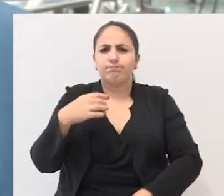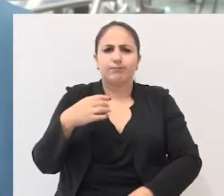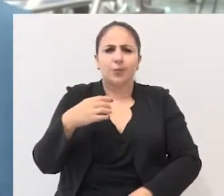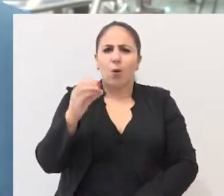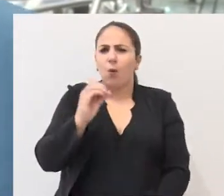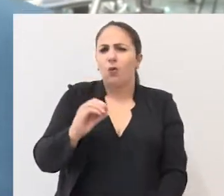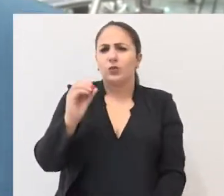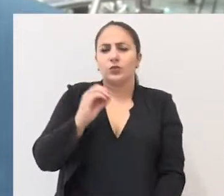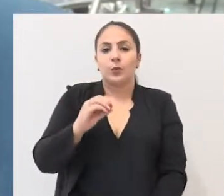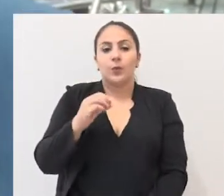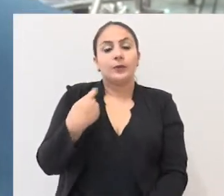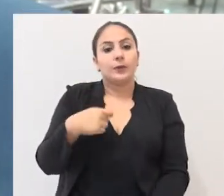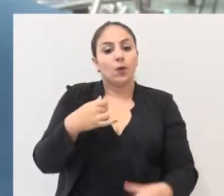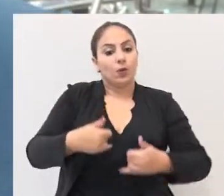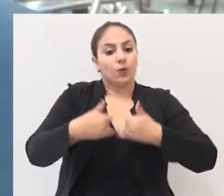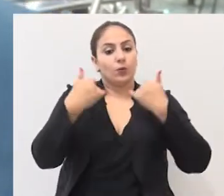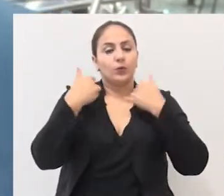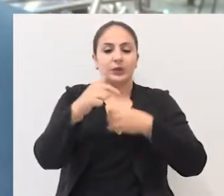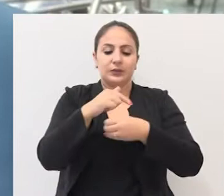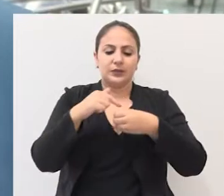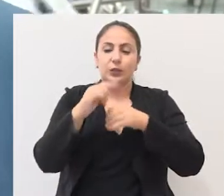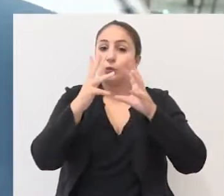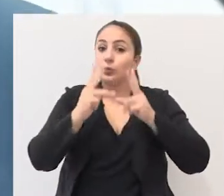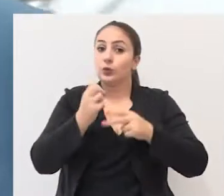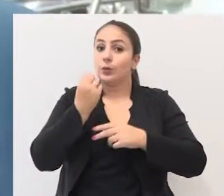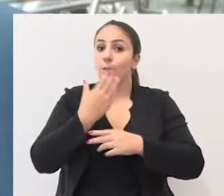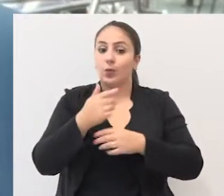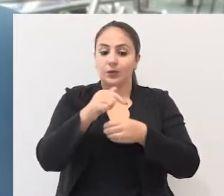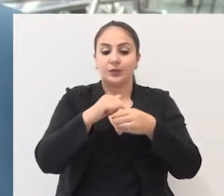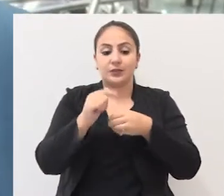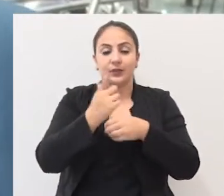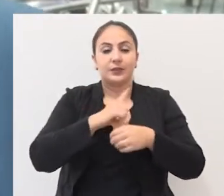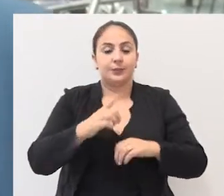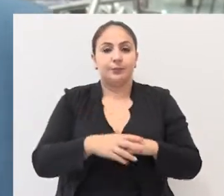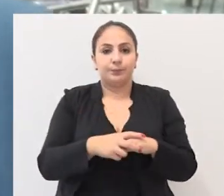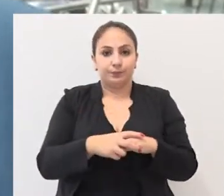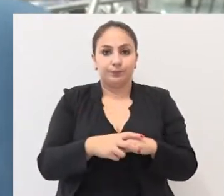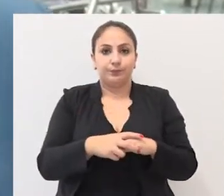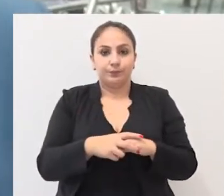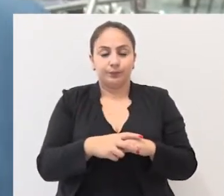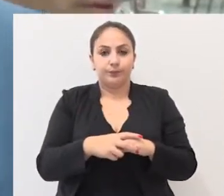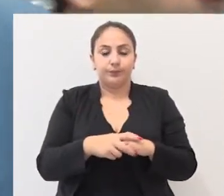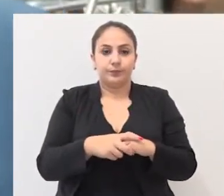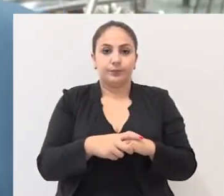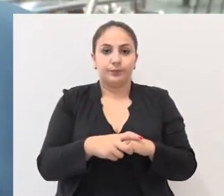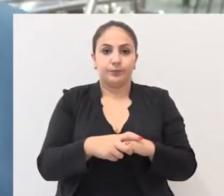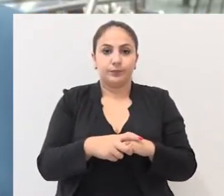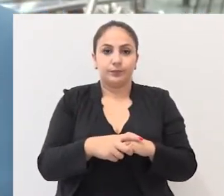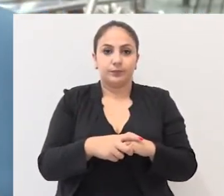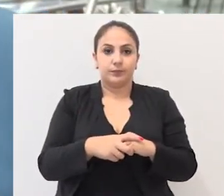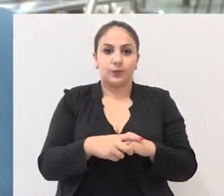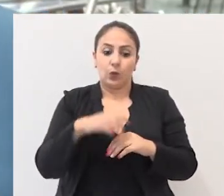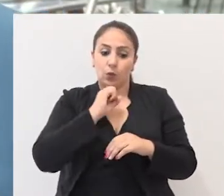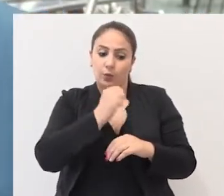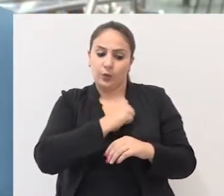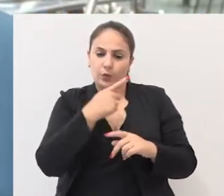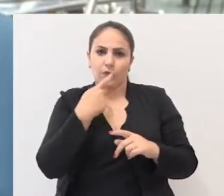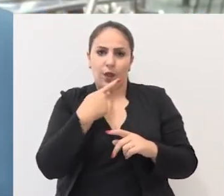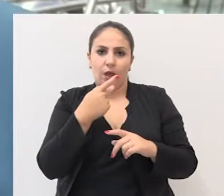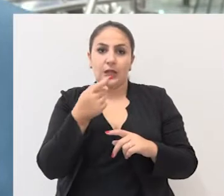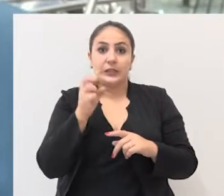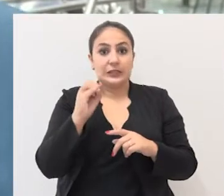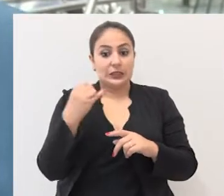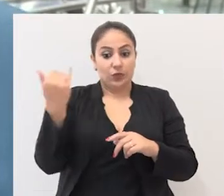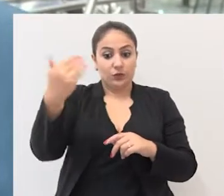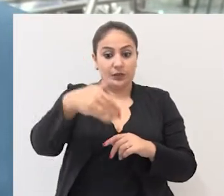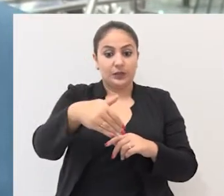maravilhoso, merece o orgulho que tem na cidade, tudo de bom que a cidade tem. E os números disseram que nós estaríamos